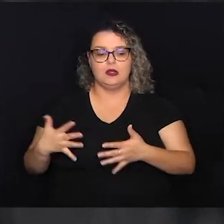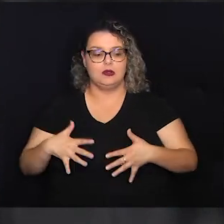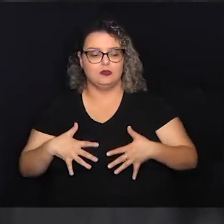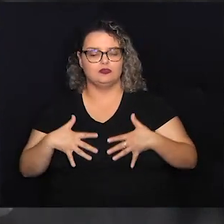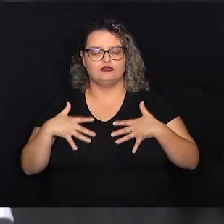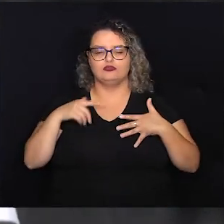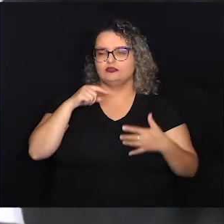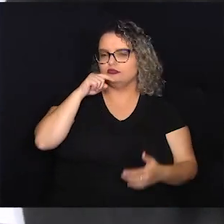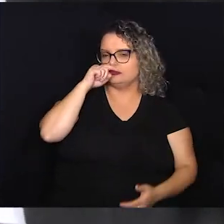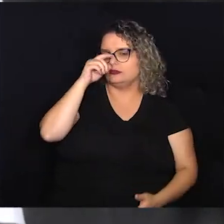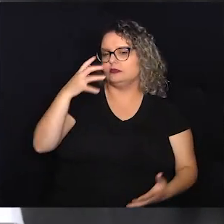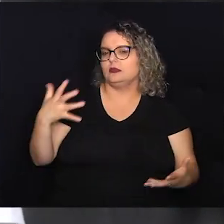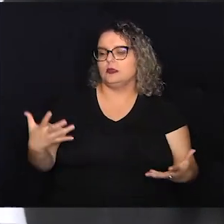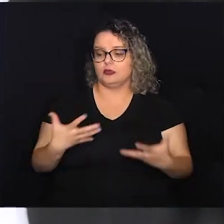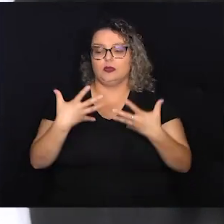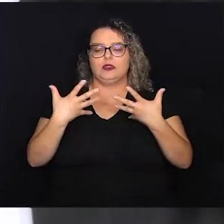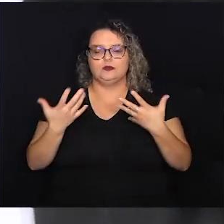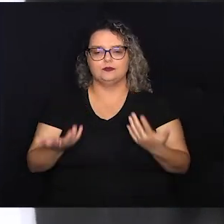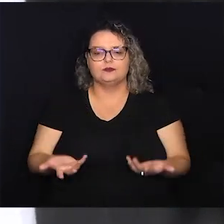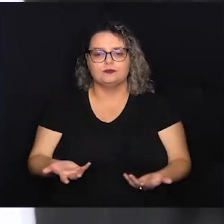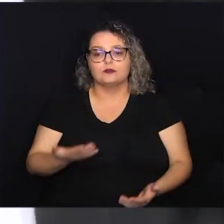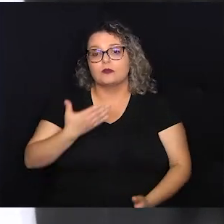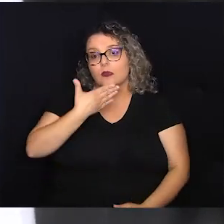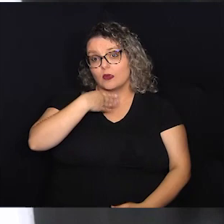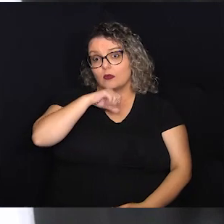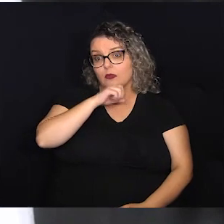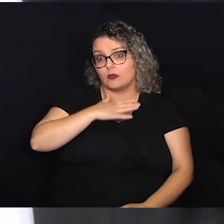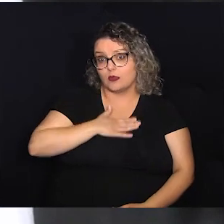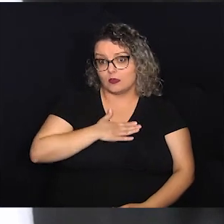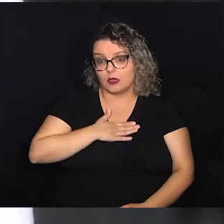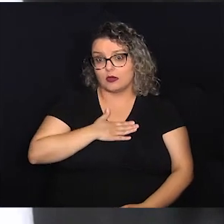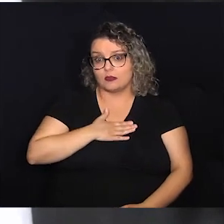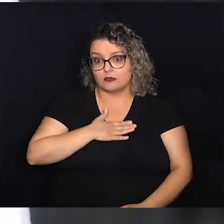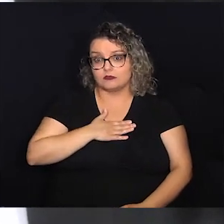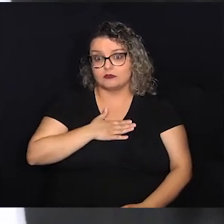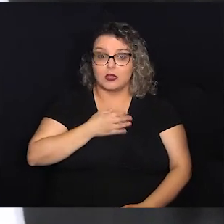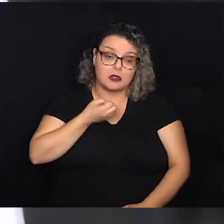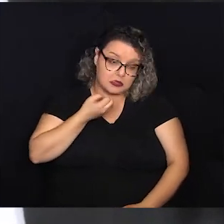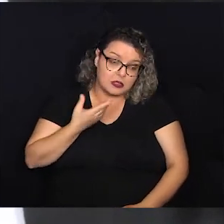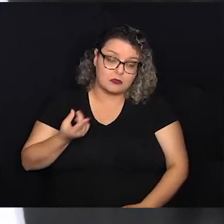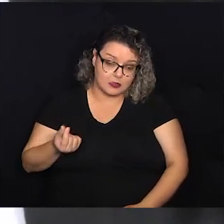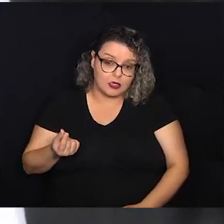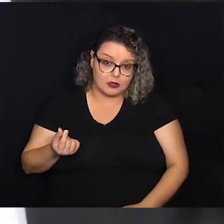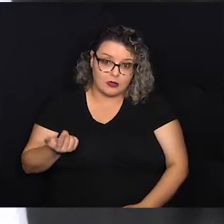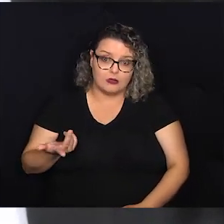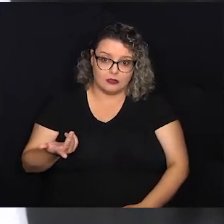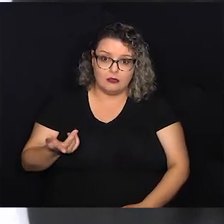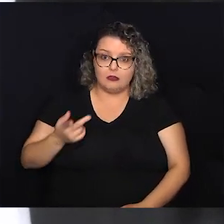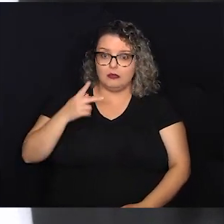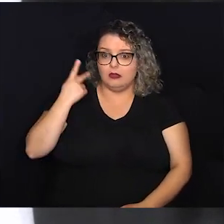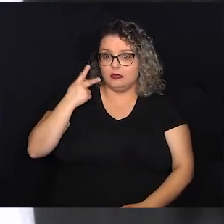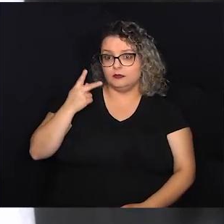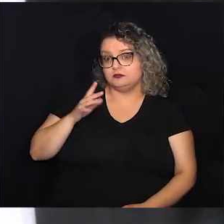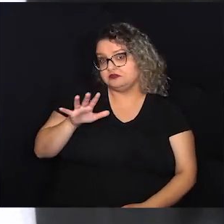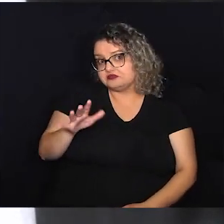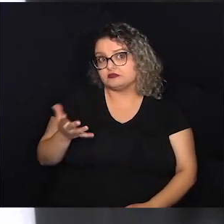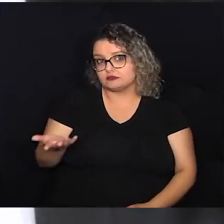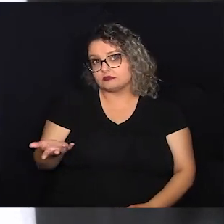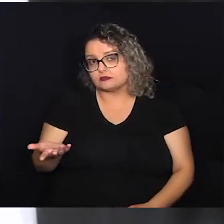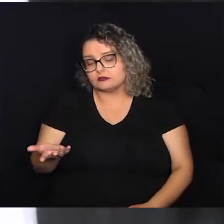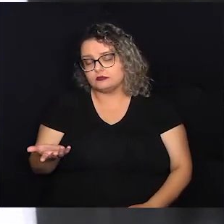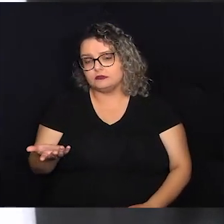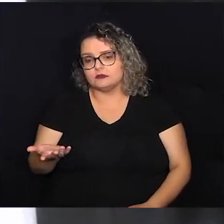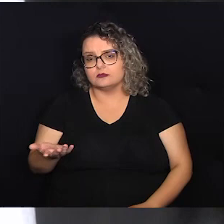da juventude, as vaidades, né, tomam conta da gente. Meu pai era uma pessoa bem de vida, era